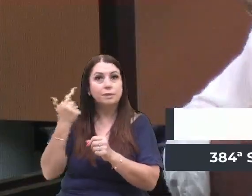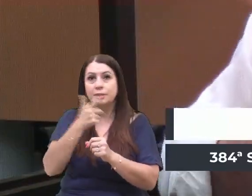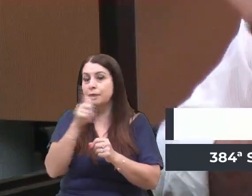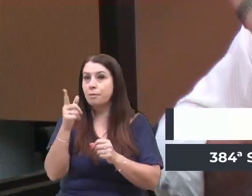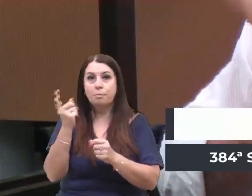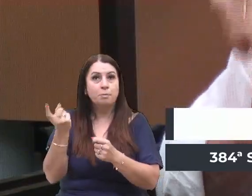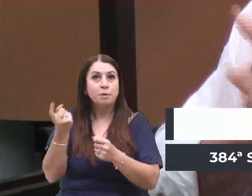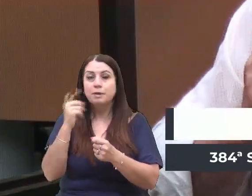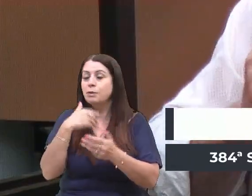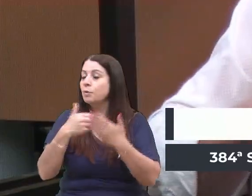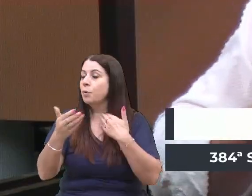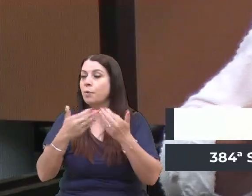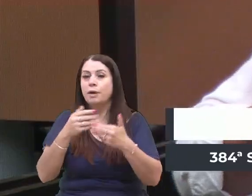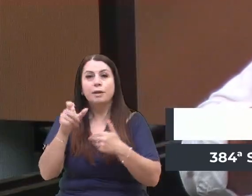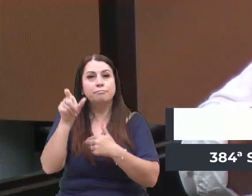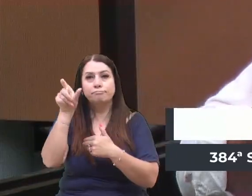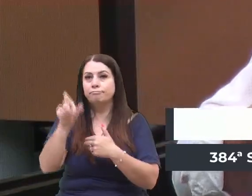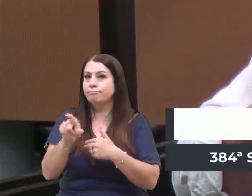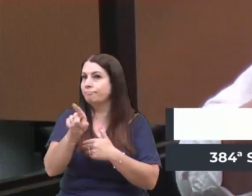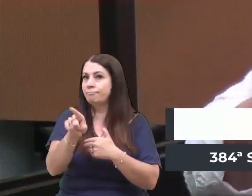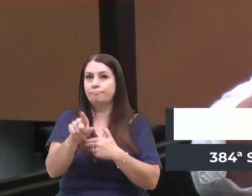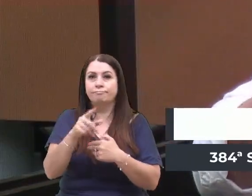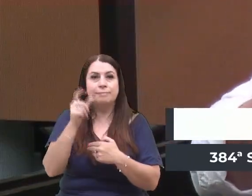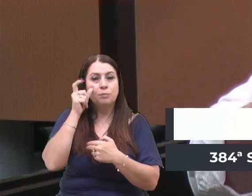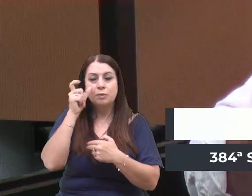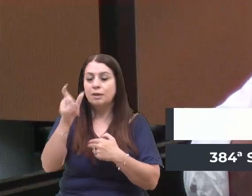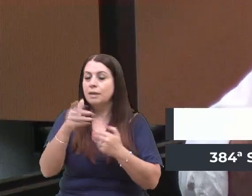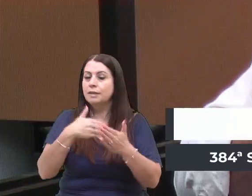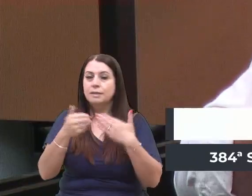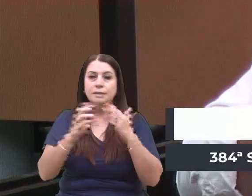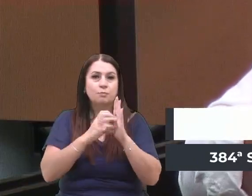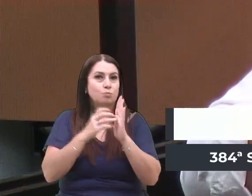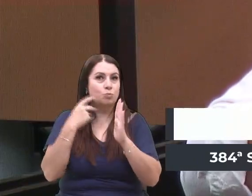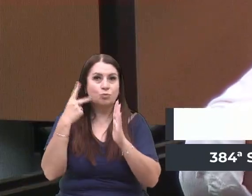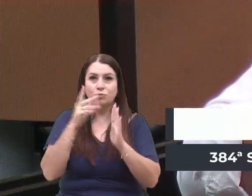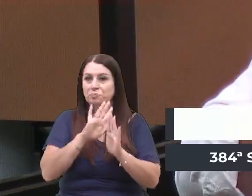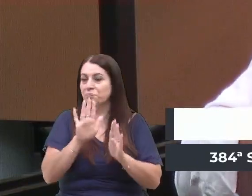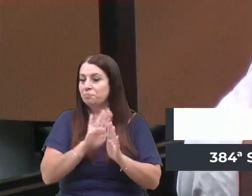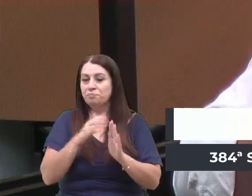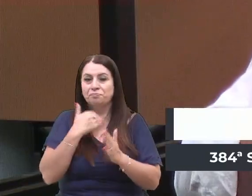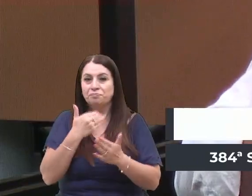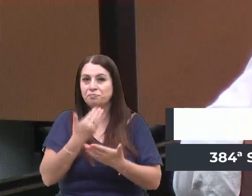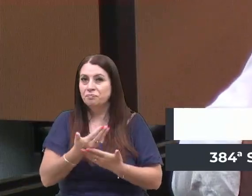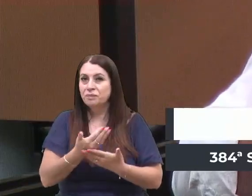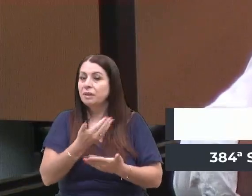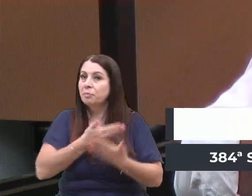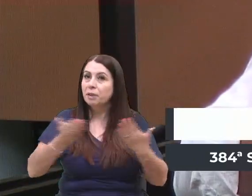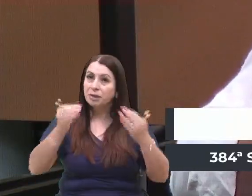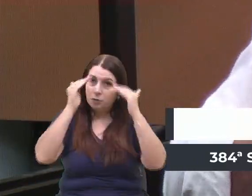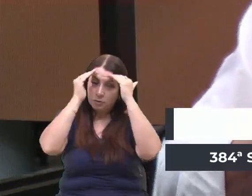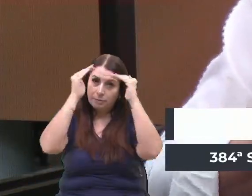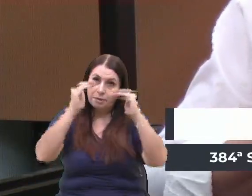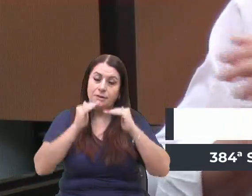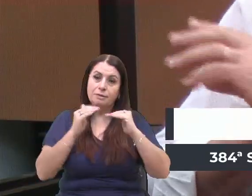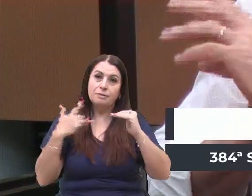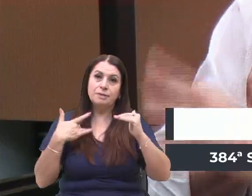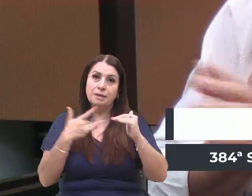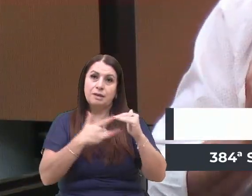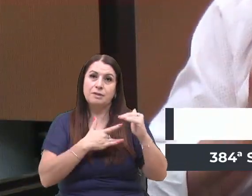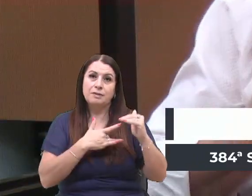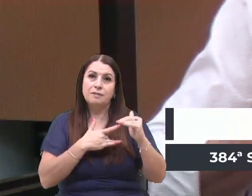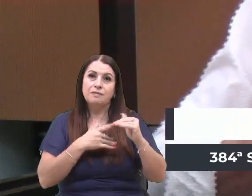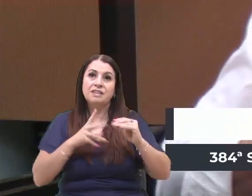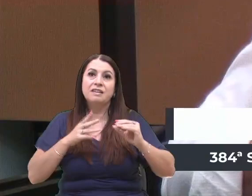ali qualquer um ali, não interessa a partido, não adianta. Perdeu o seu respeito nessa questão de saúde. Fica muito